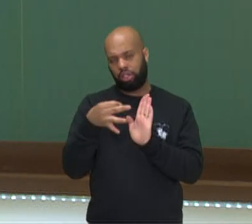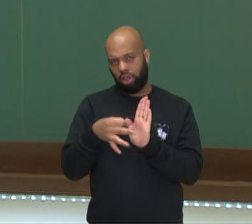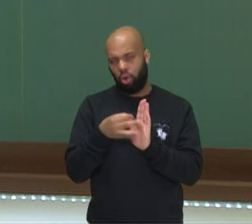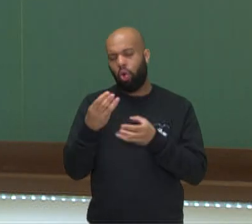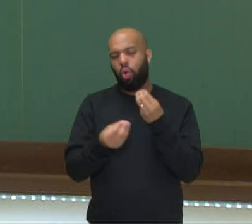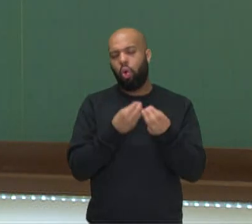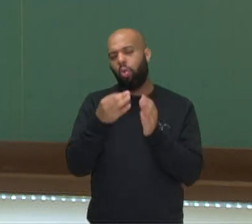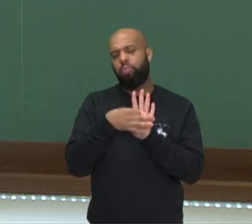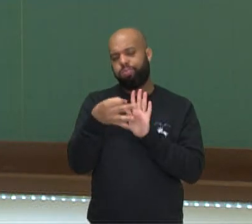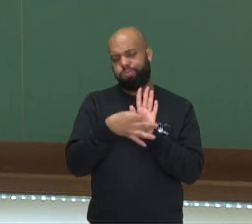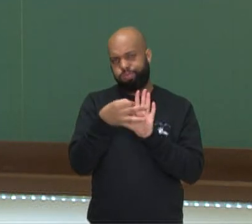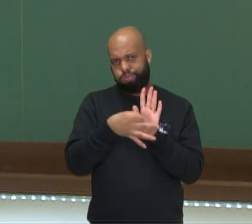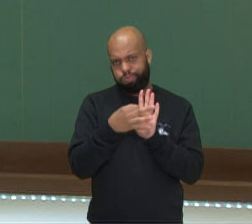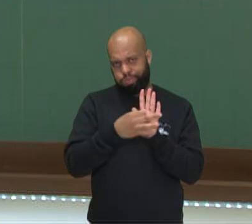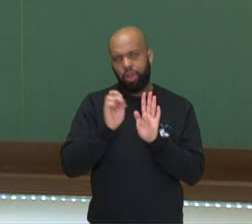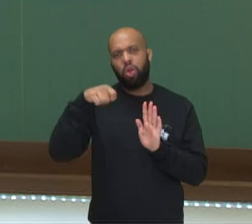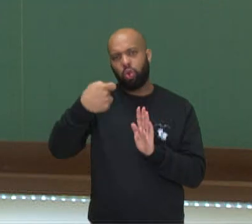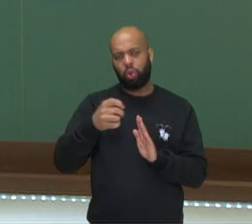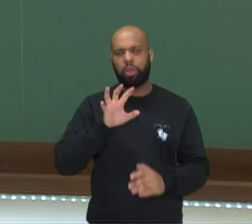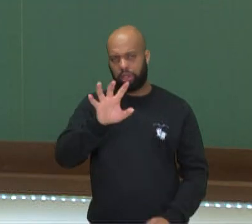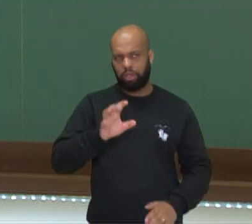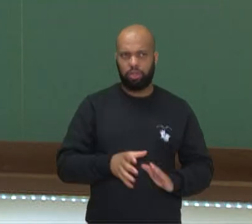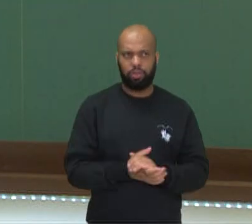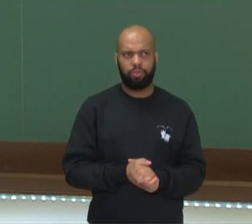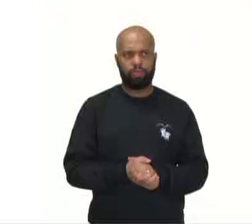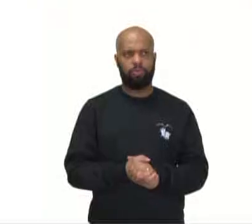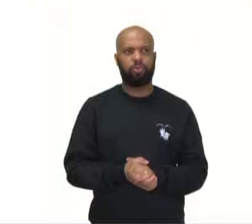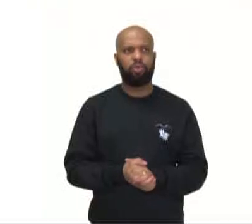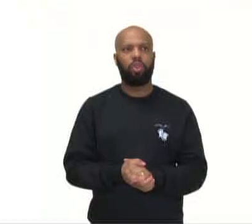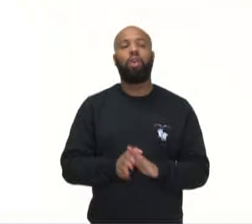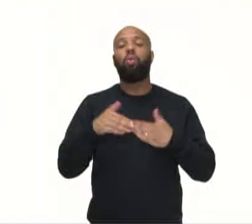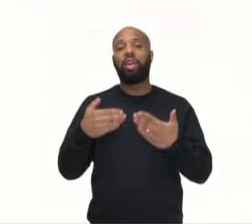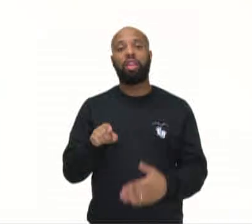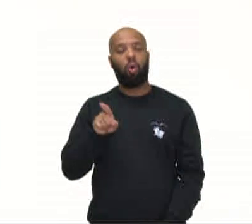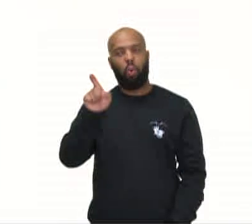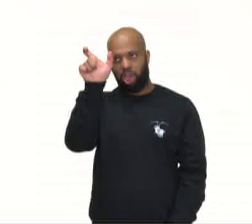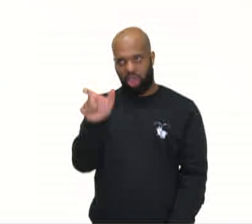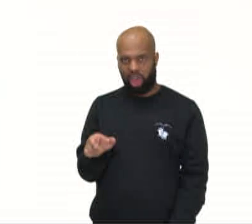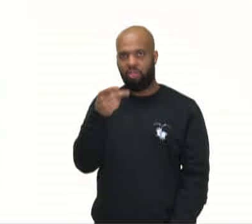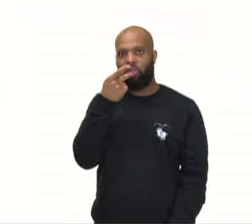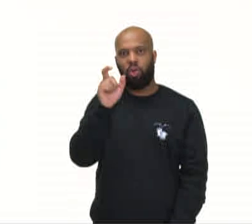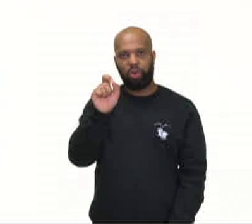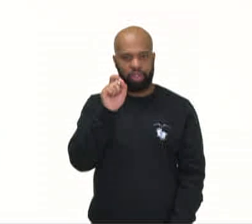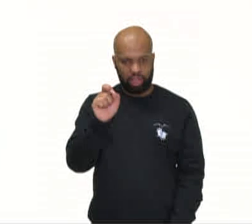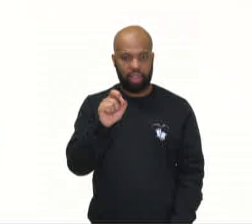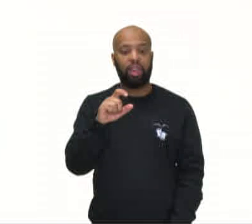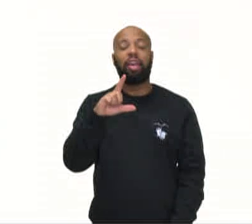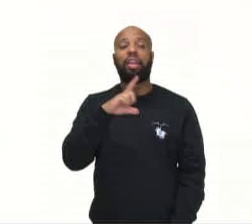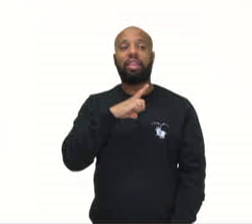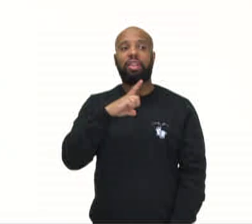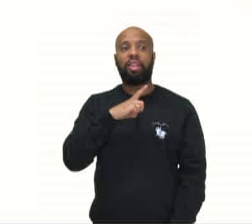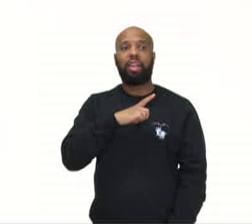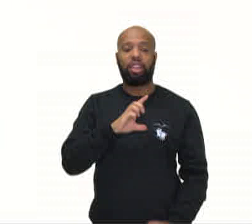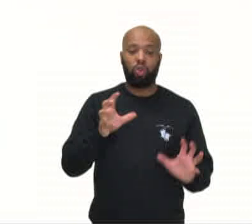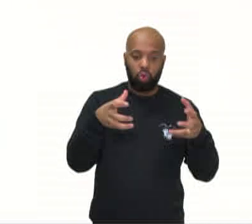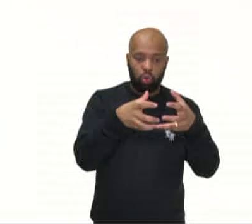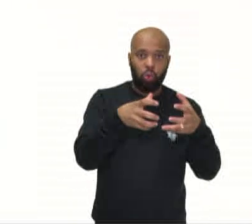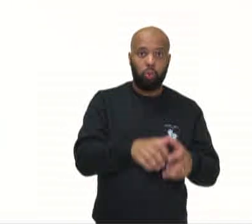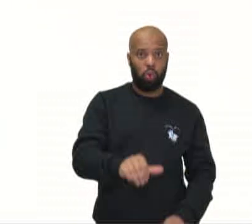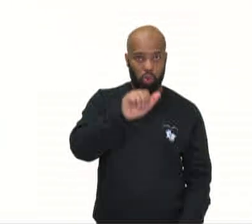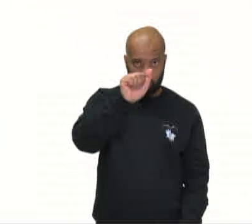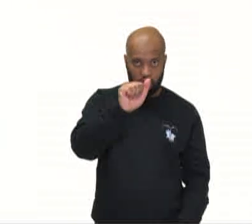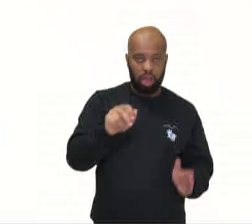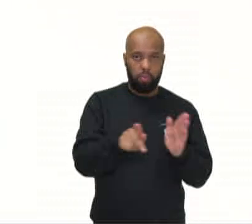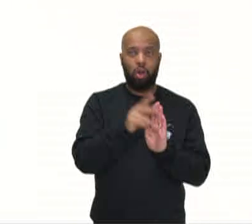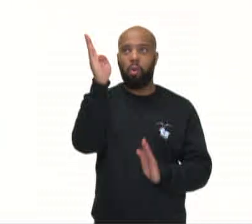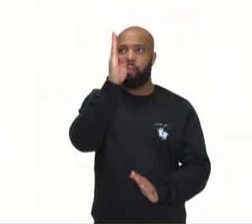argumenta a favor desta sugestão. Então, ele sugere que a cobertura da Série A do